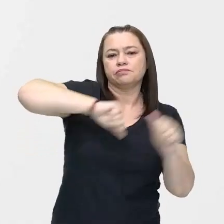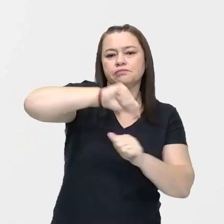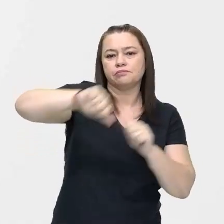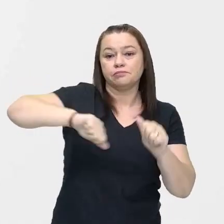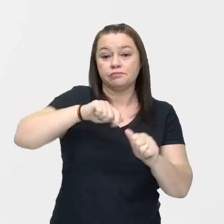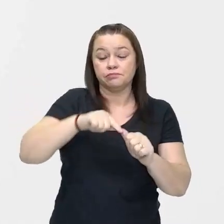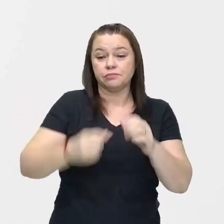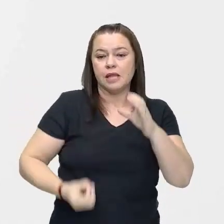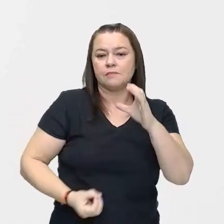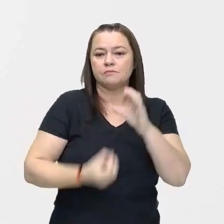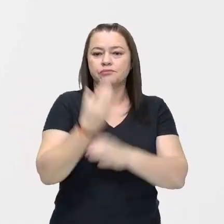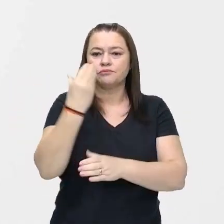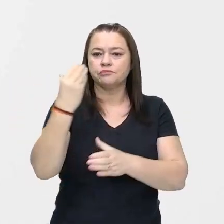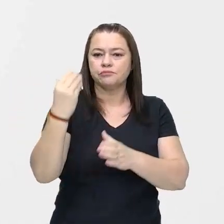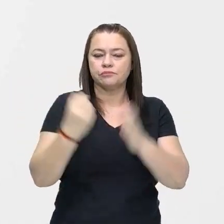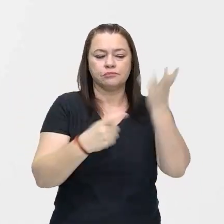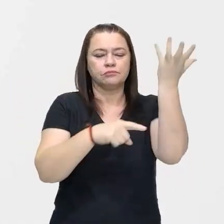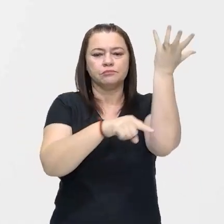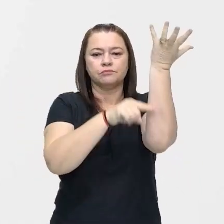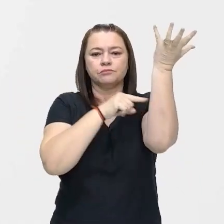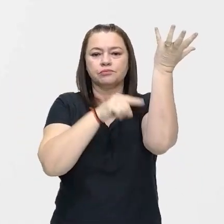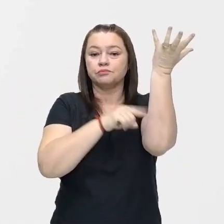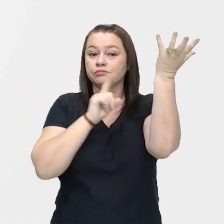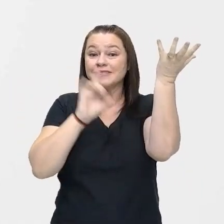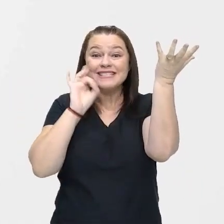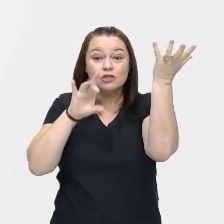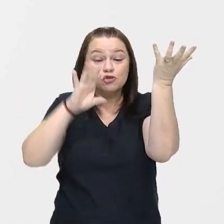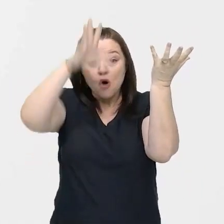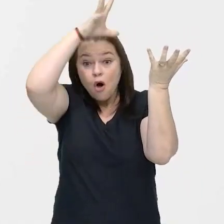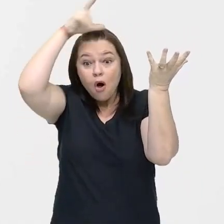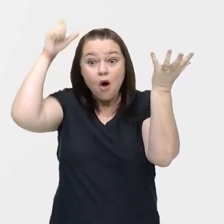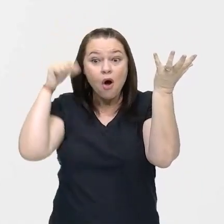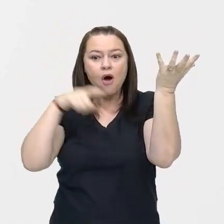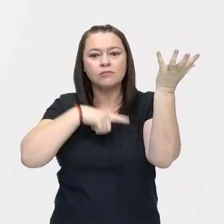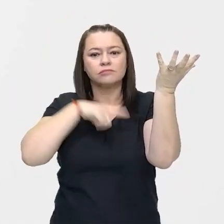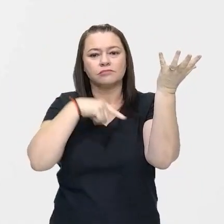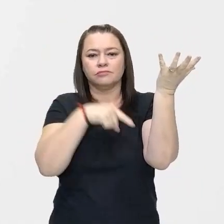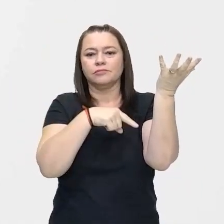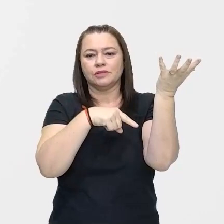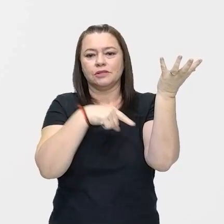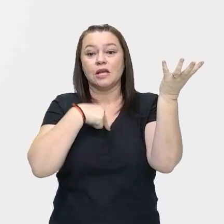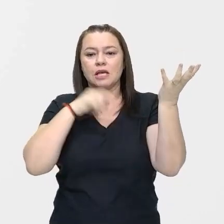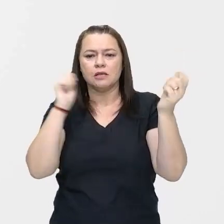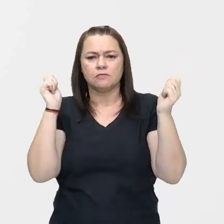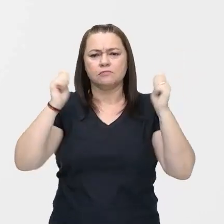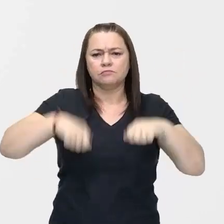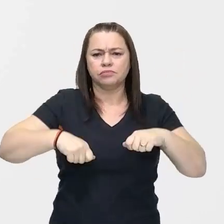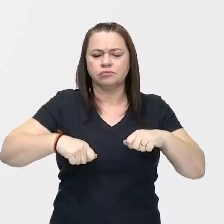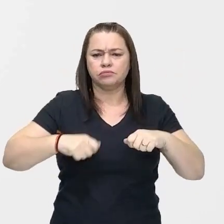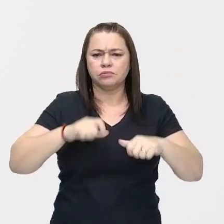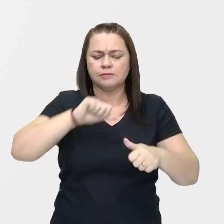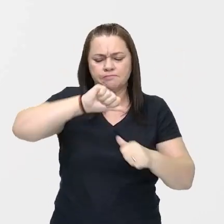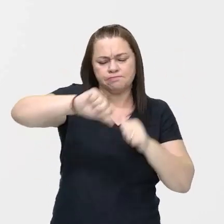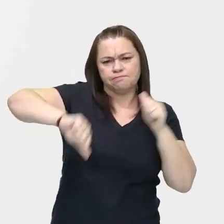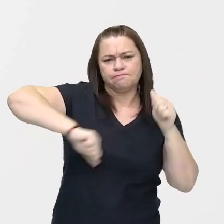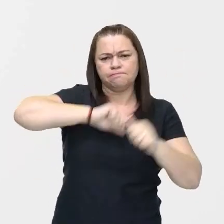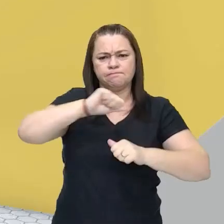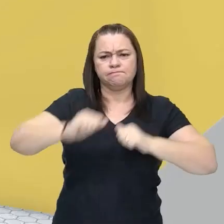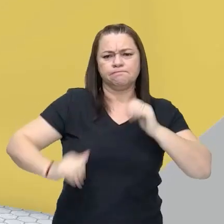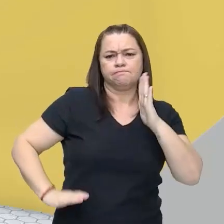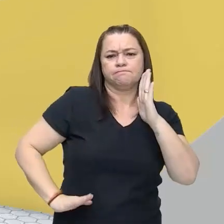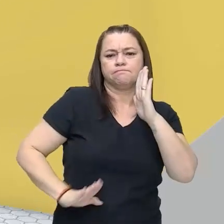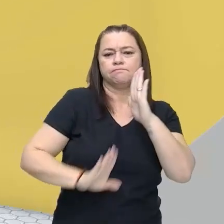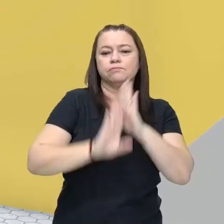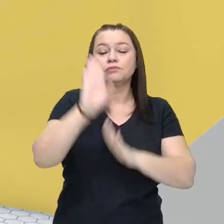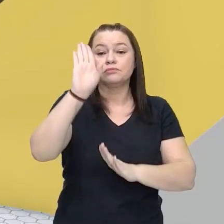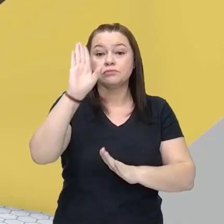a Amazônia é a única região a exportar este produto, e isso possibilitou um grande crescimento econômico. Olha aqui para